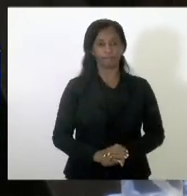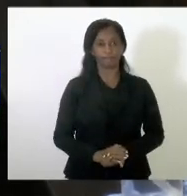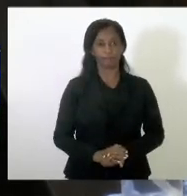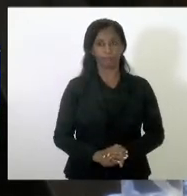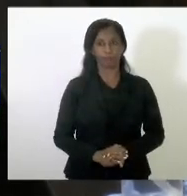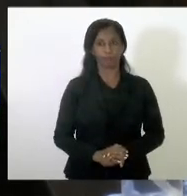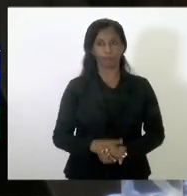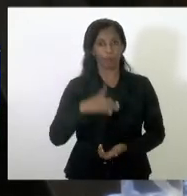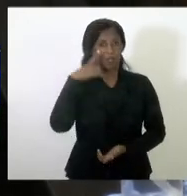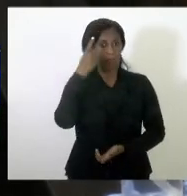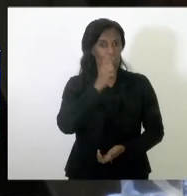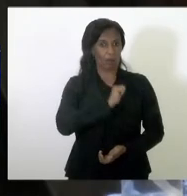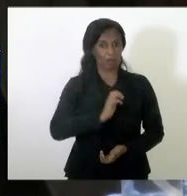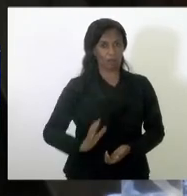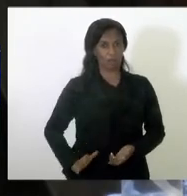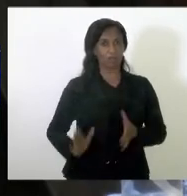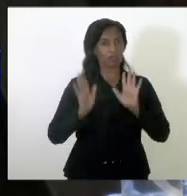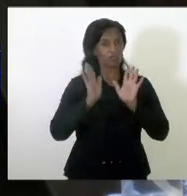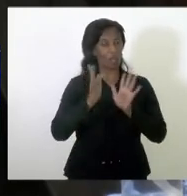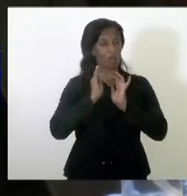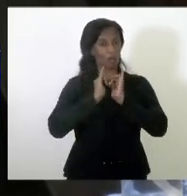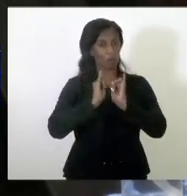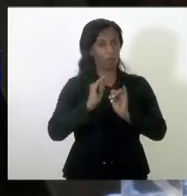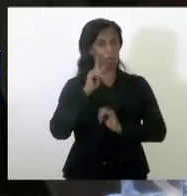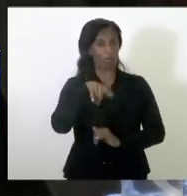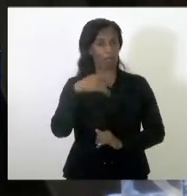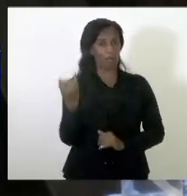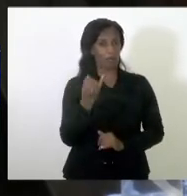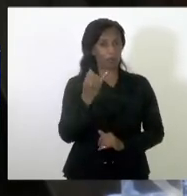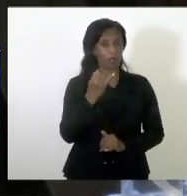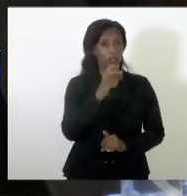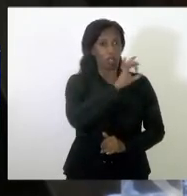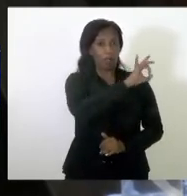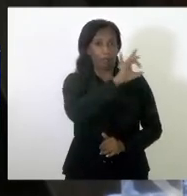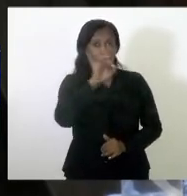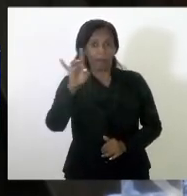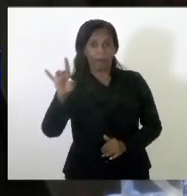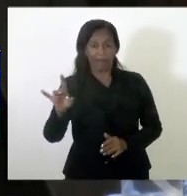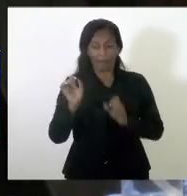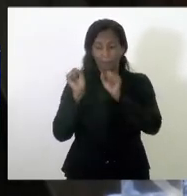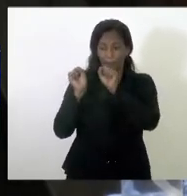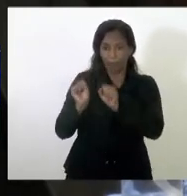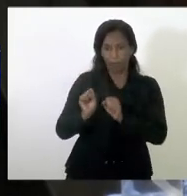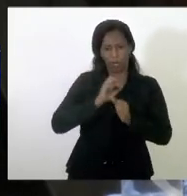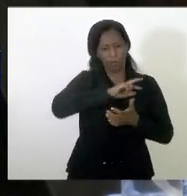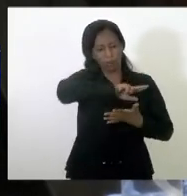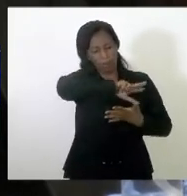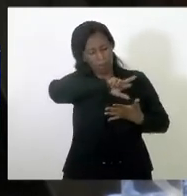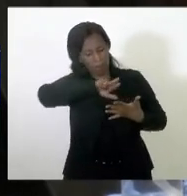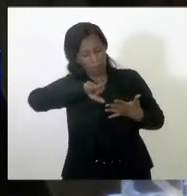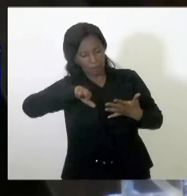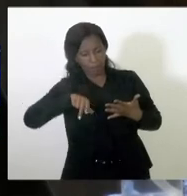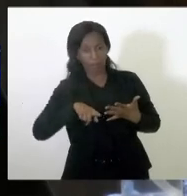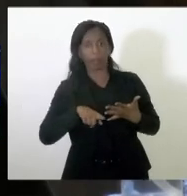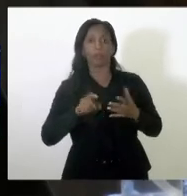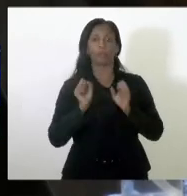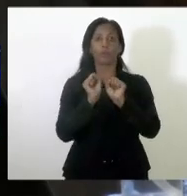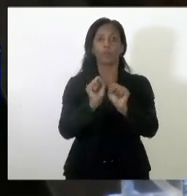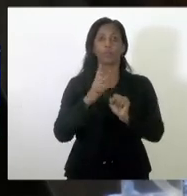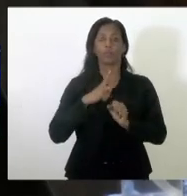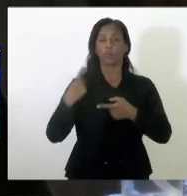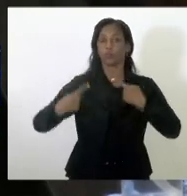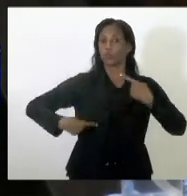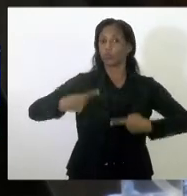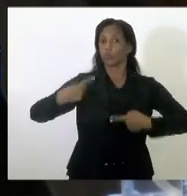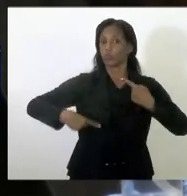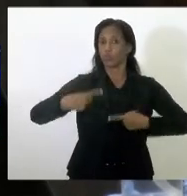Siciliano mencionou já há algum tempo que era importante que cada poder e cada órgão autônomo do Estado pudesse estabelecer um diálogo com